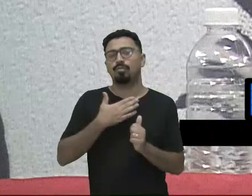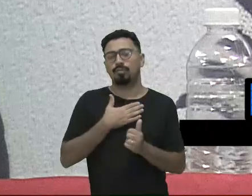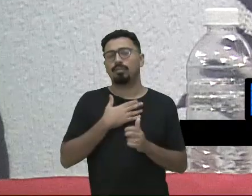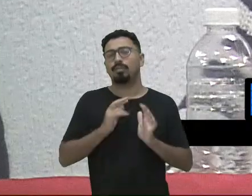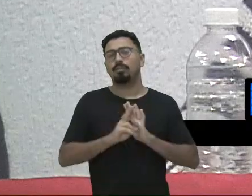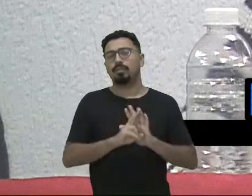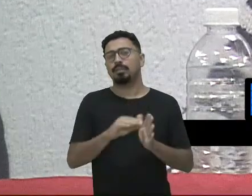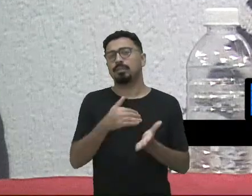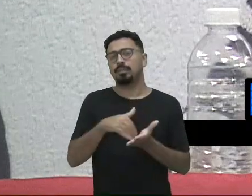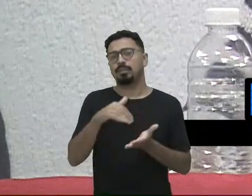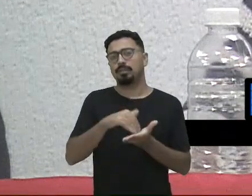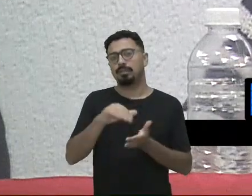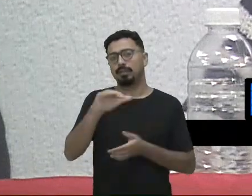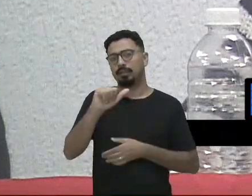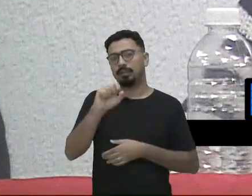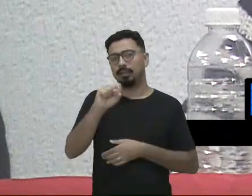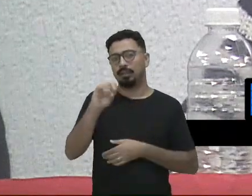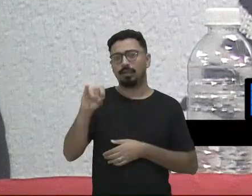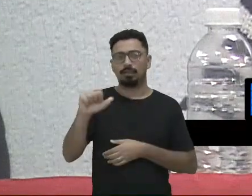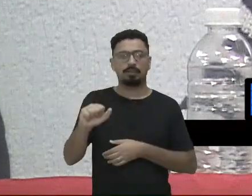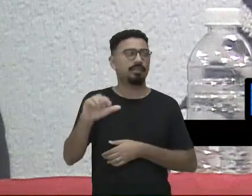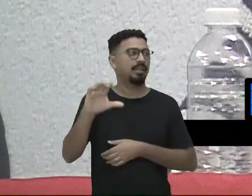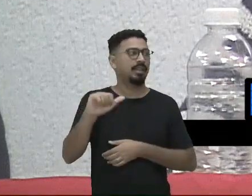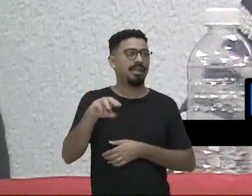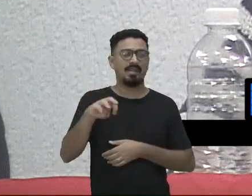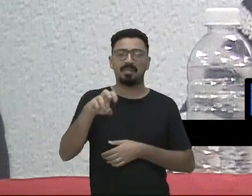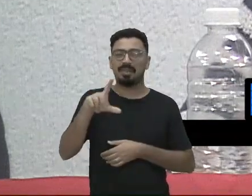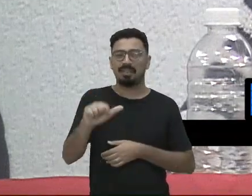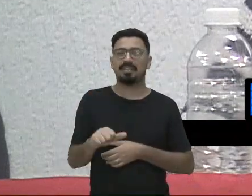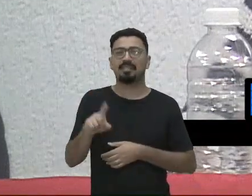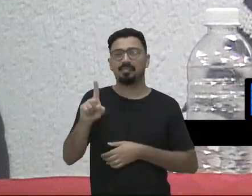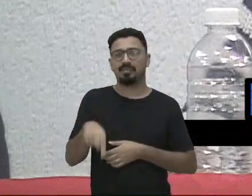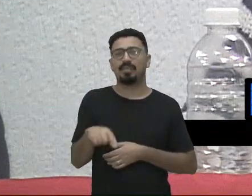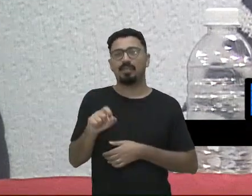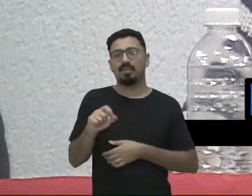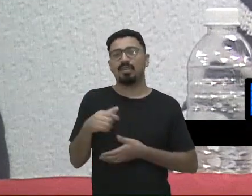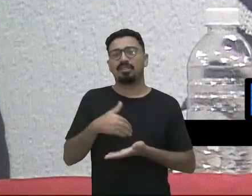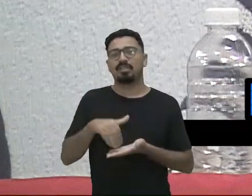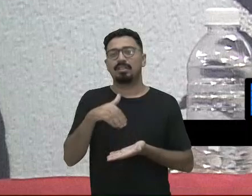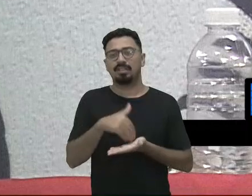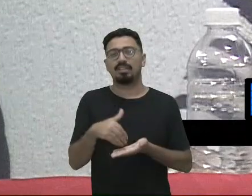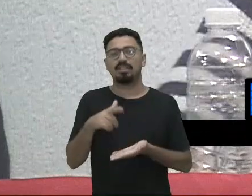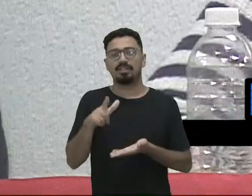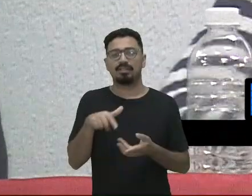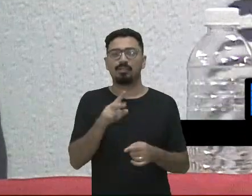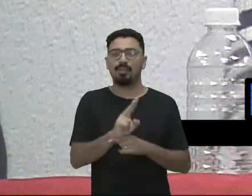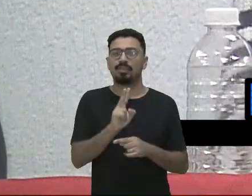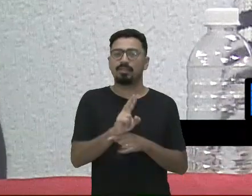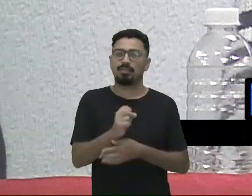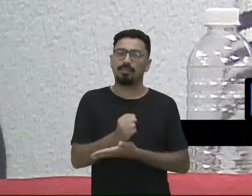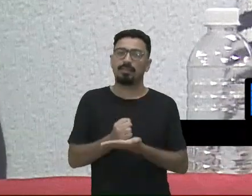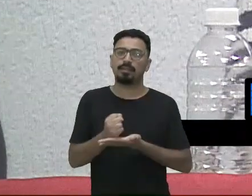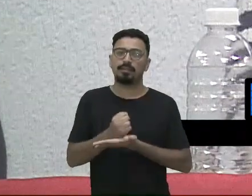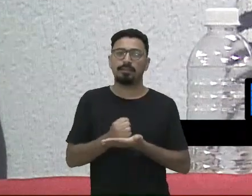secretaria, a Cássia Camila, diretora de Proteção Social Básica da nossa secretaria. E para